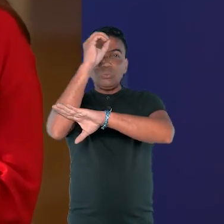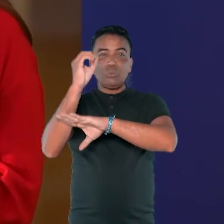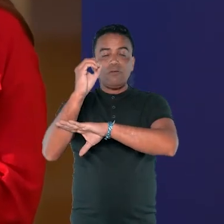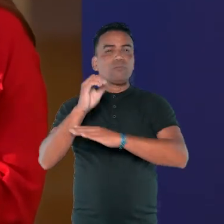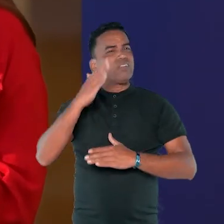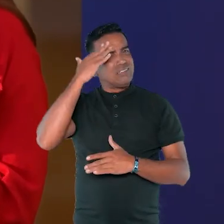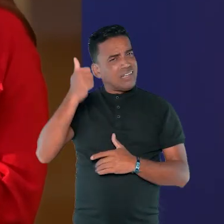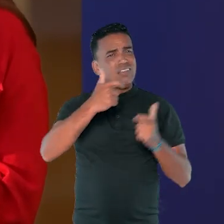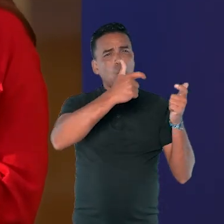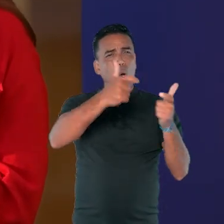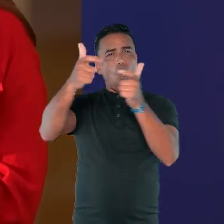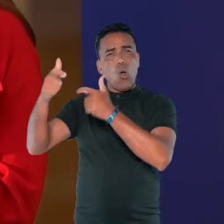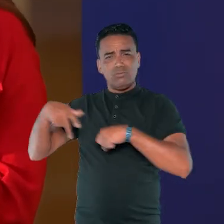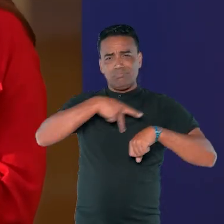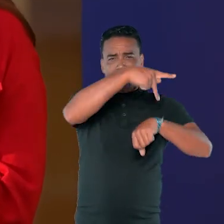que há outras pátrias,